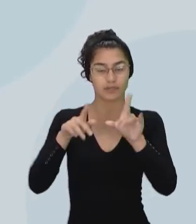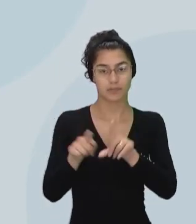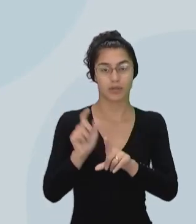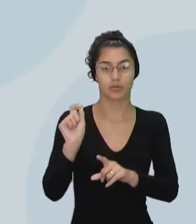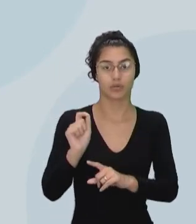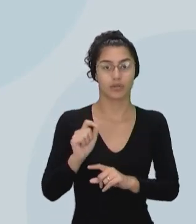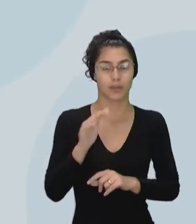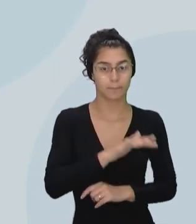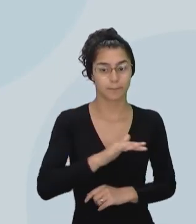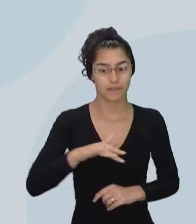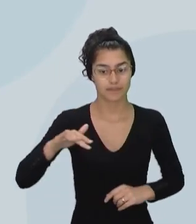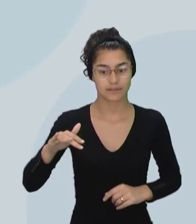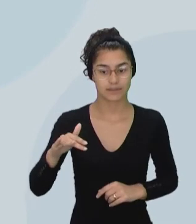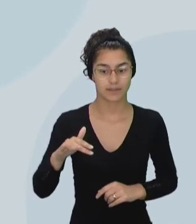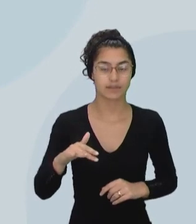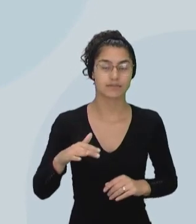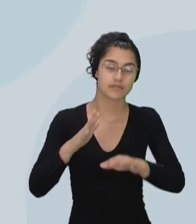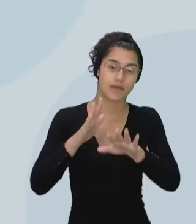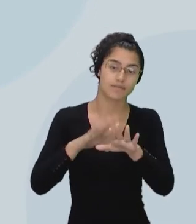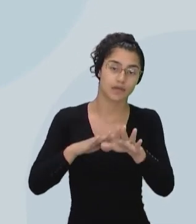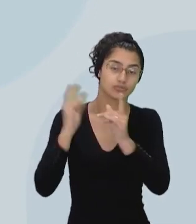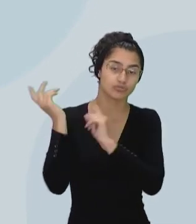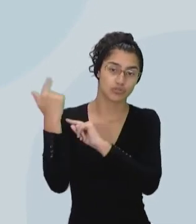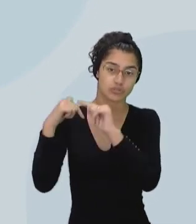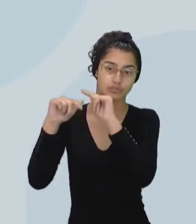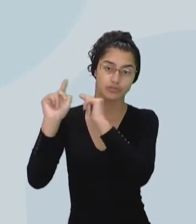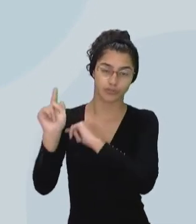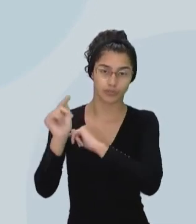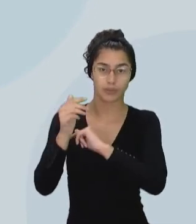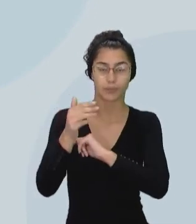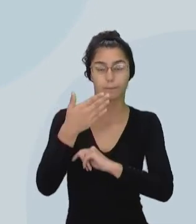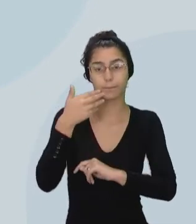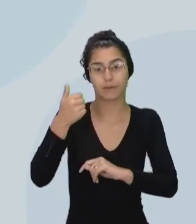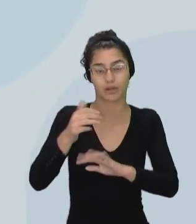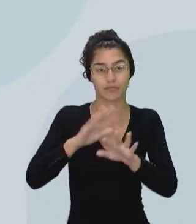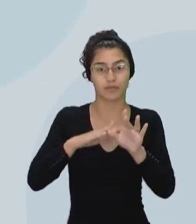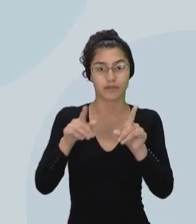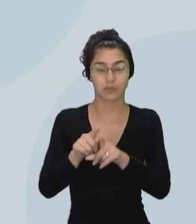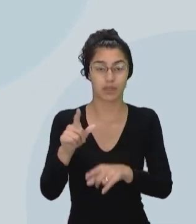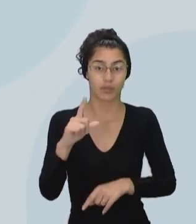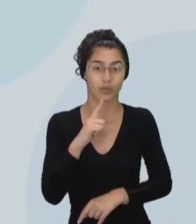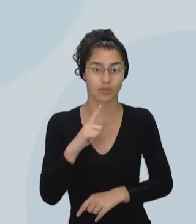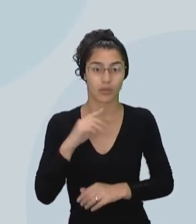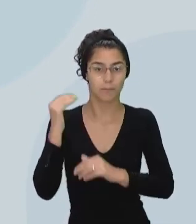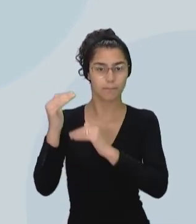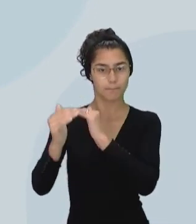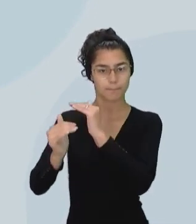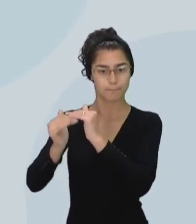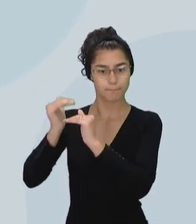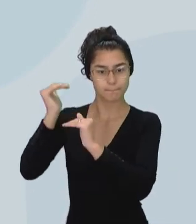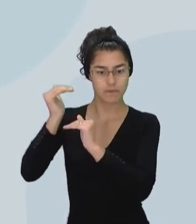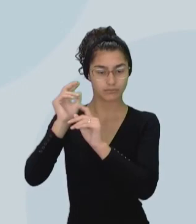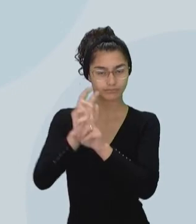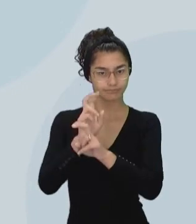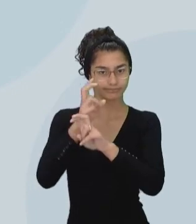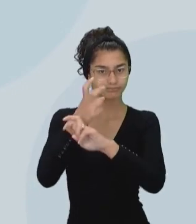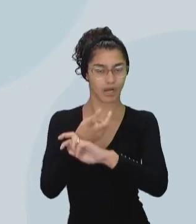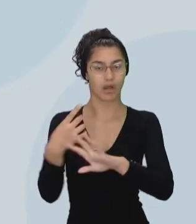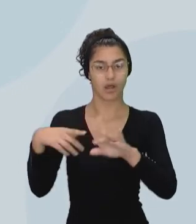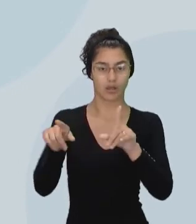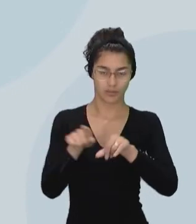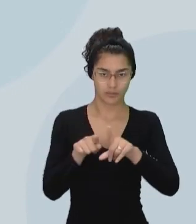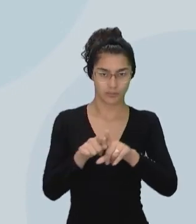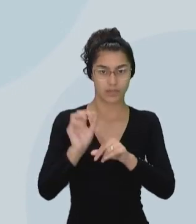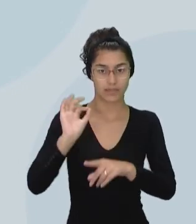com que essas crianças acabam se desenvolvendo, fazem com que eu tenha aí o crescimento ósseo também,